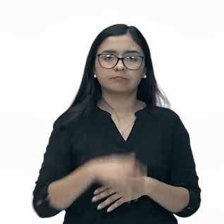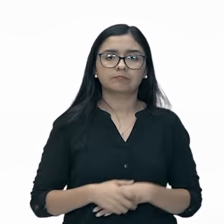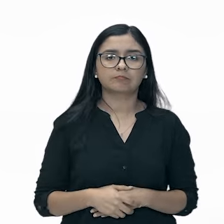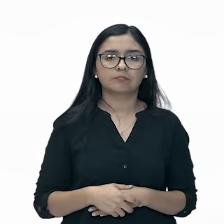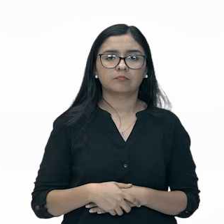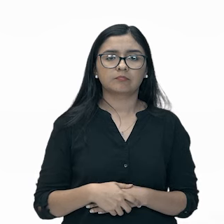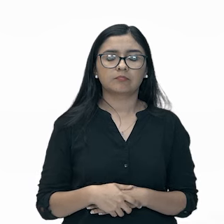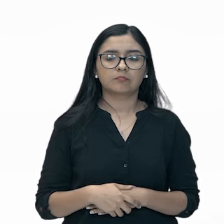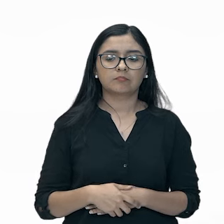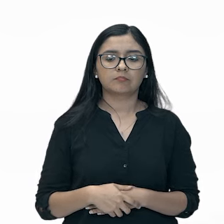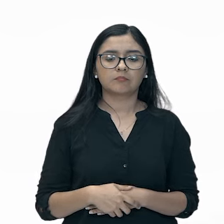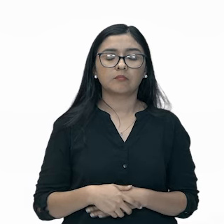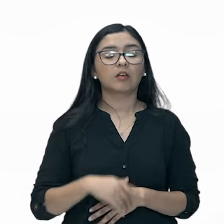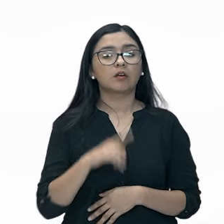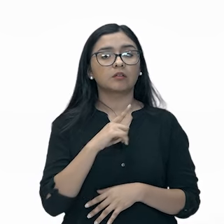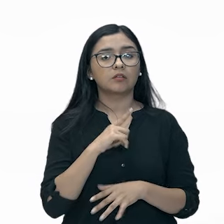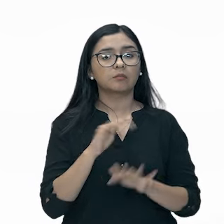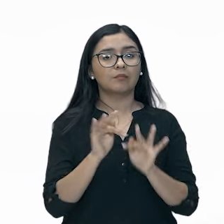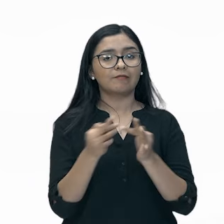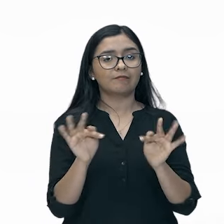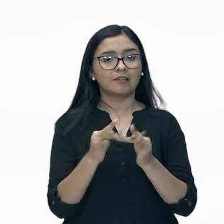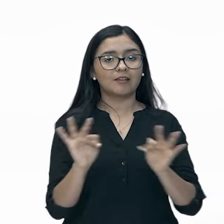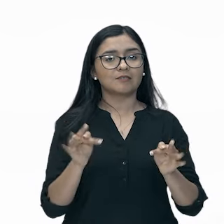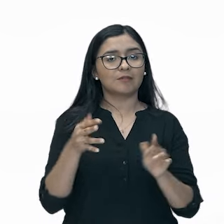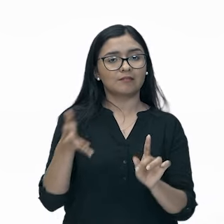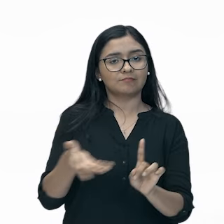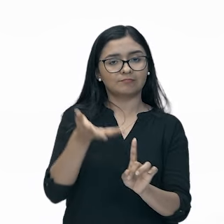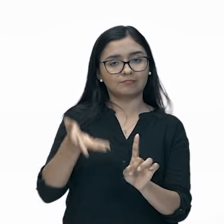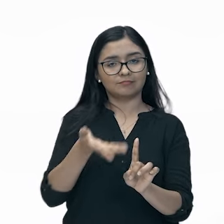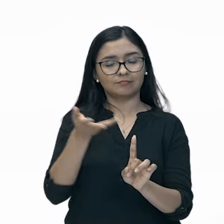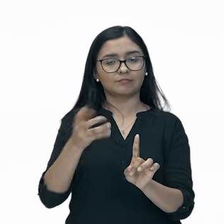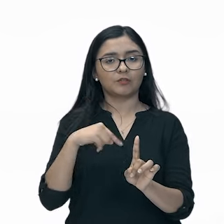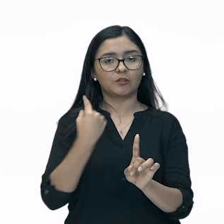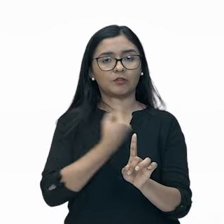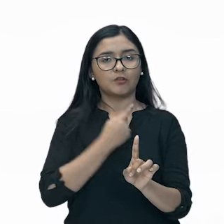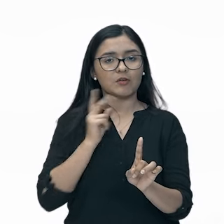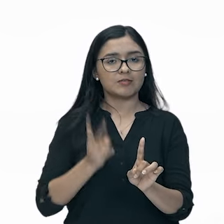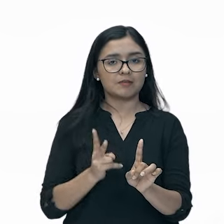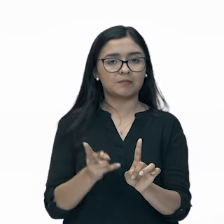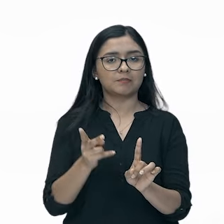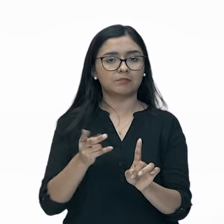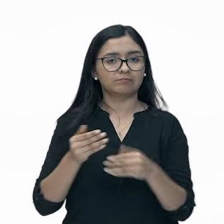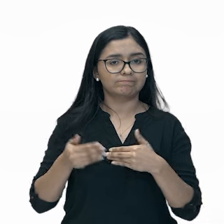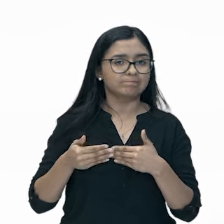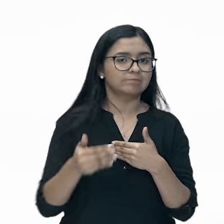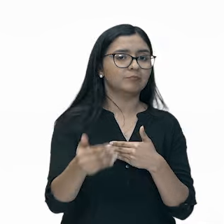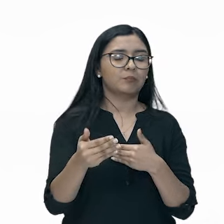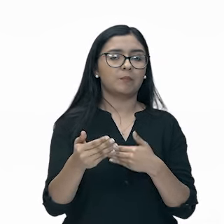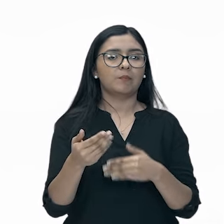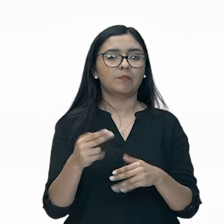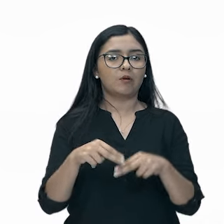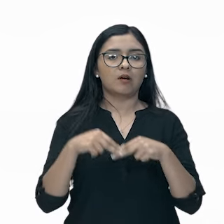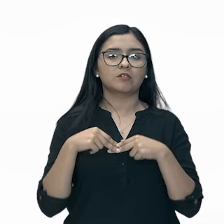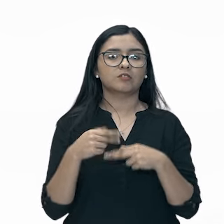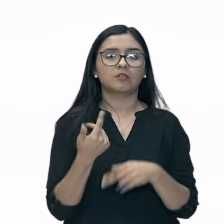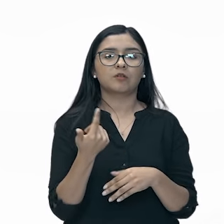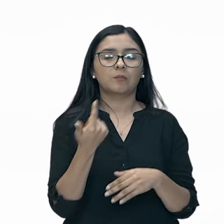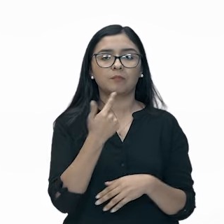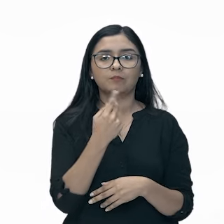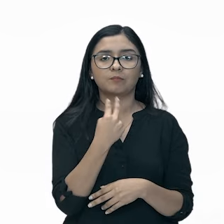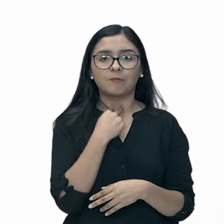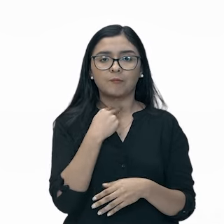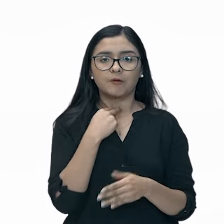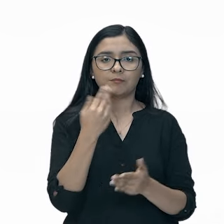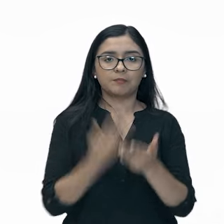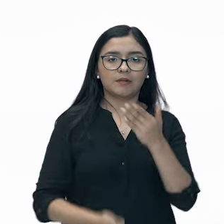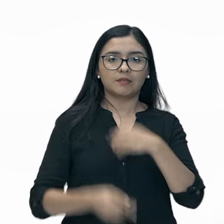eu tenho uma frase de motivação para vocês devemos ir sempre em frente já que não temos todo o tempo do mundo quem